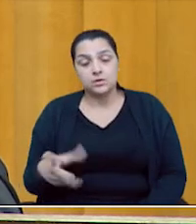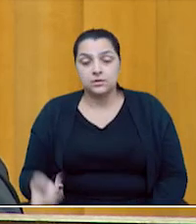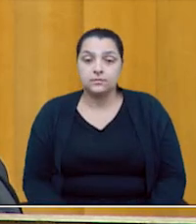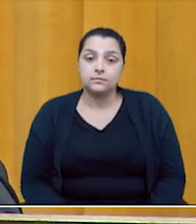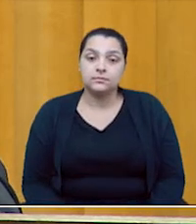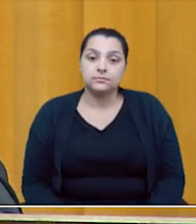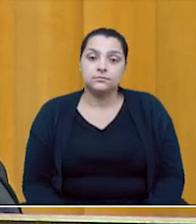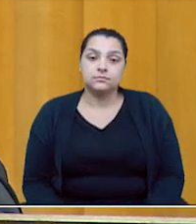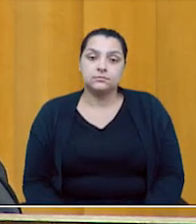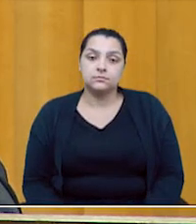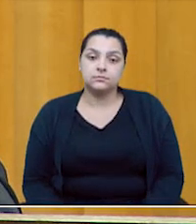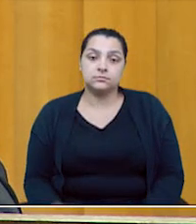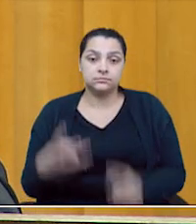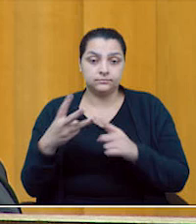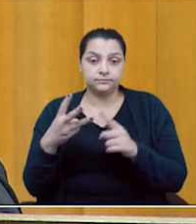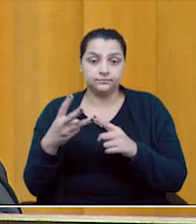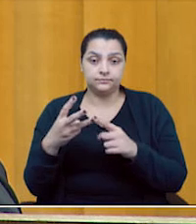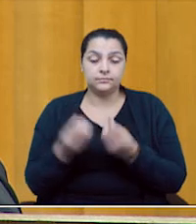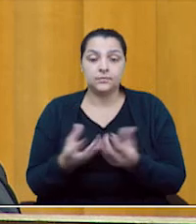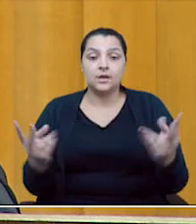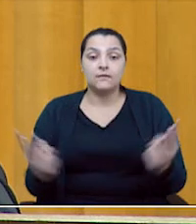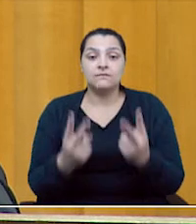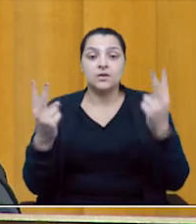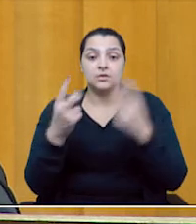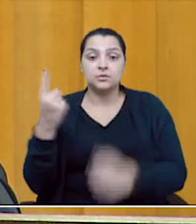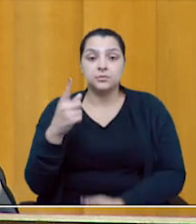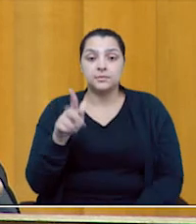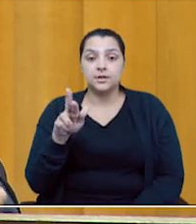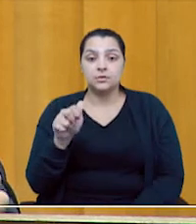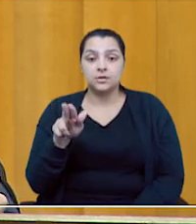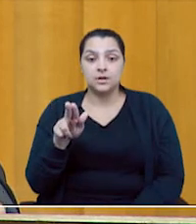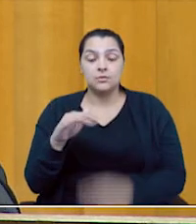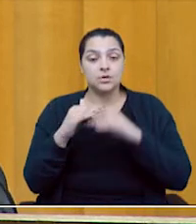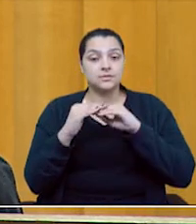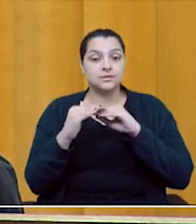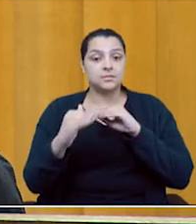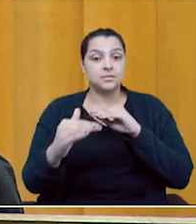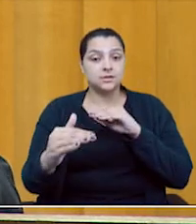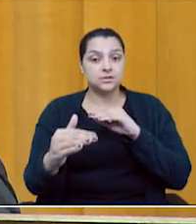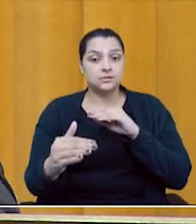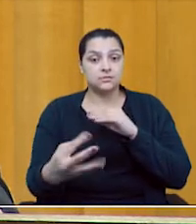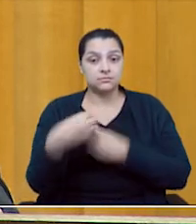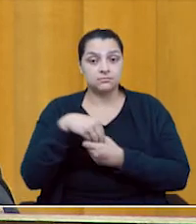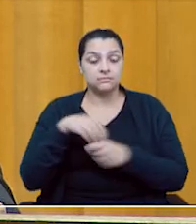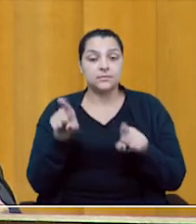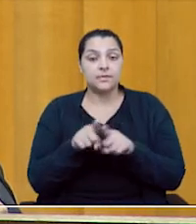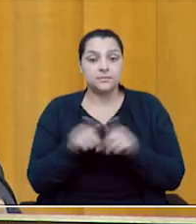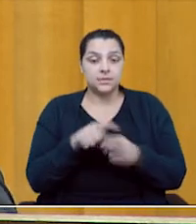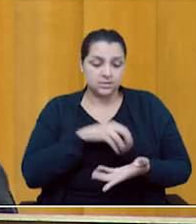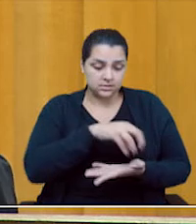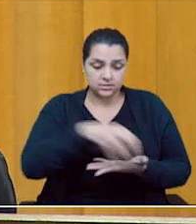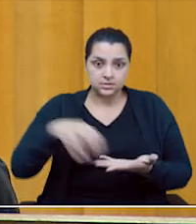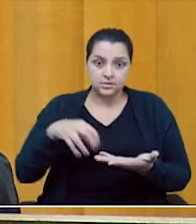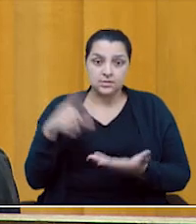E o terceiro, valorização do primeiro grau com ênfase na estabilidade da interiorização e das unidades de difícil provimento.